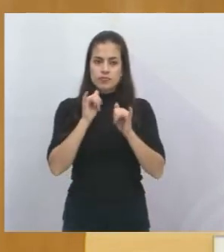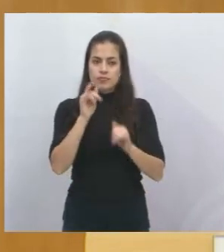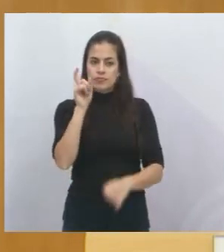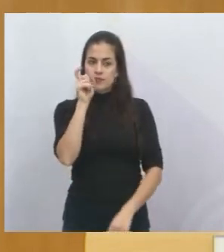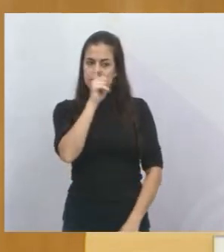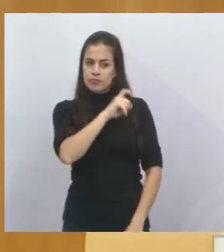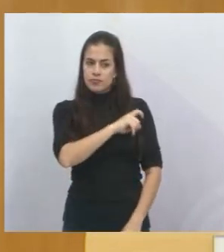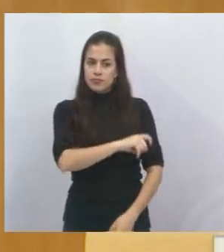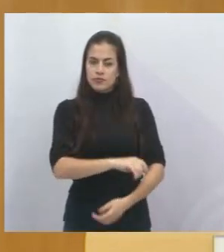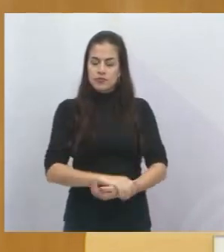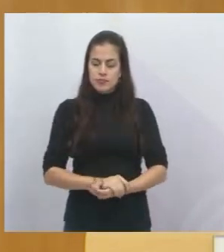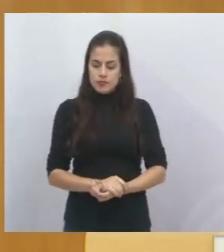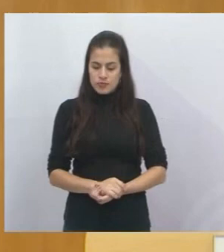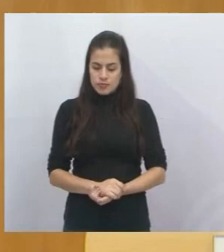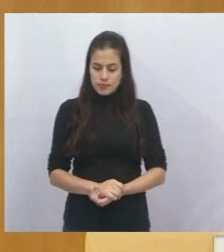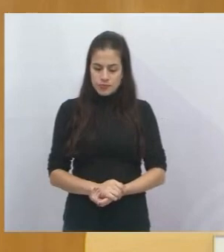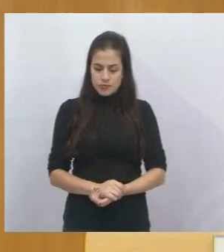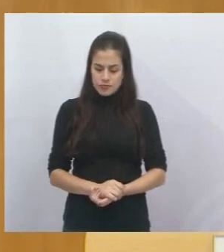fake.